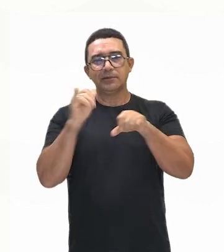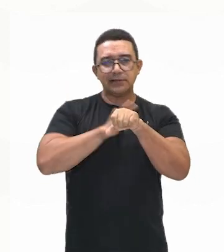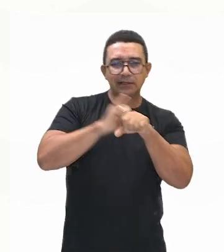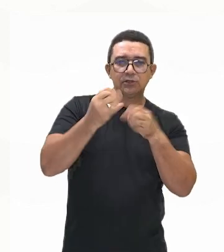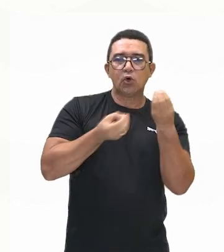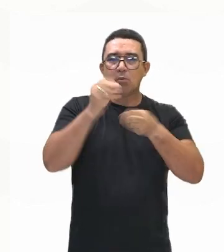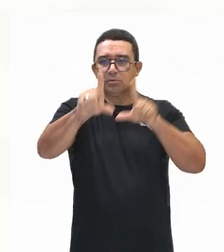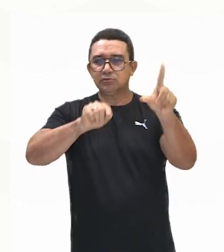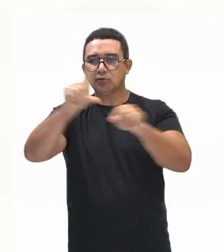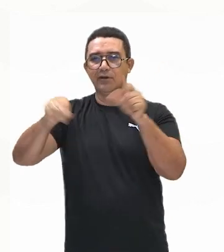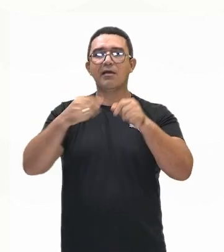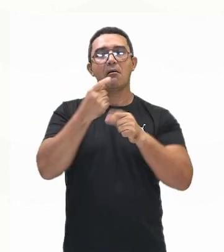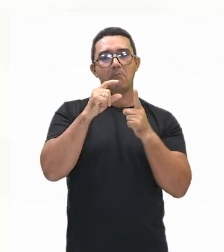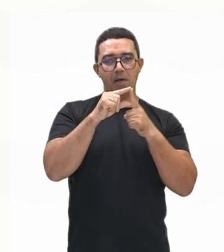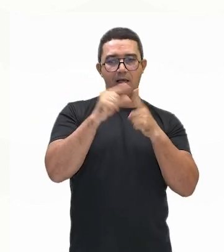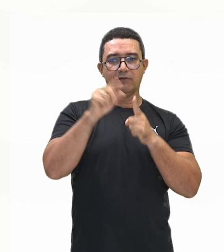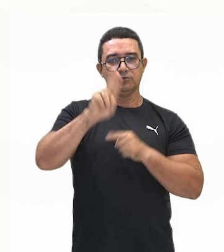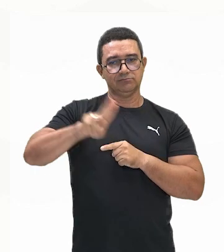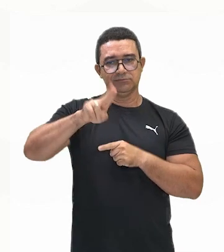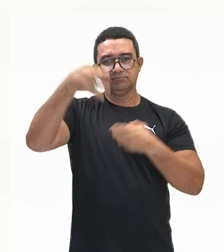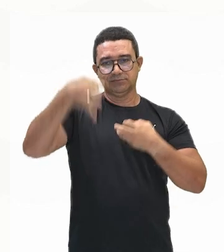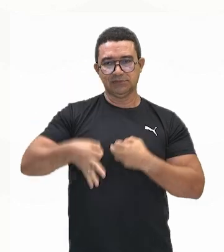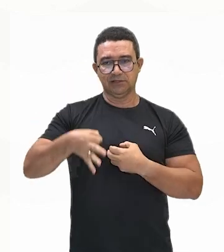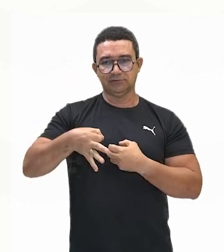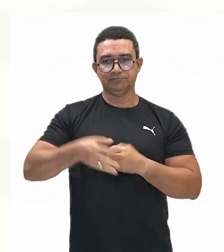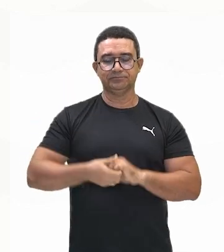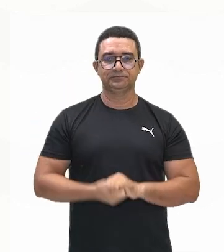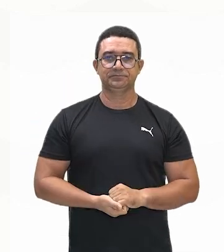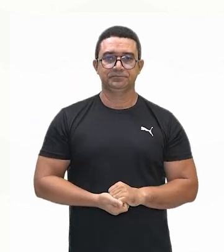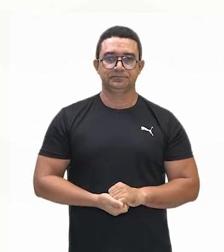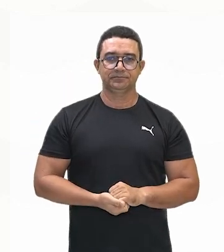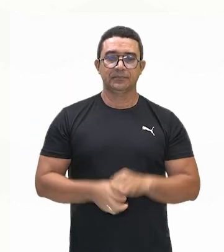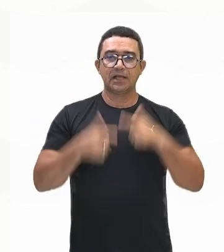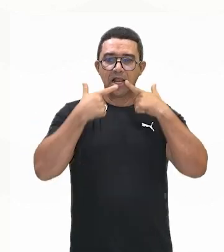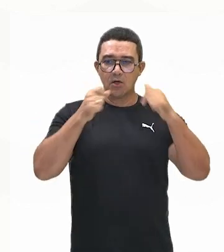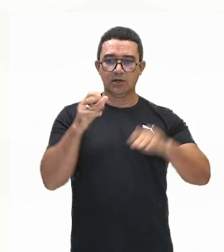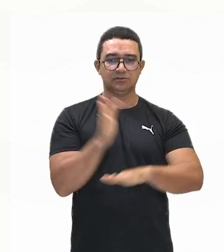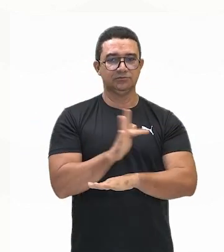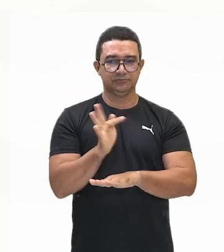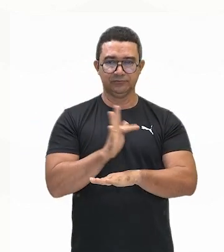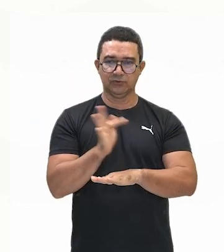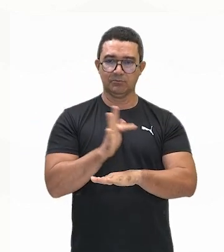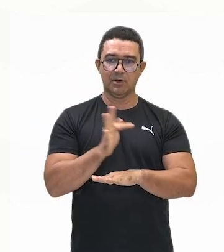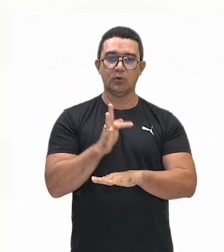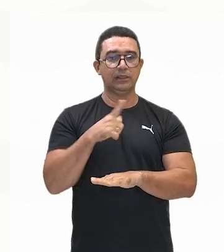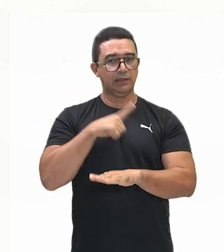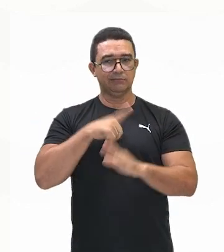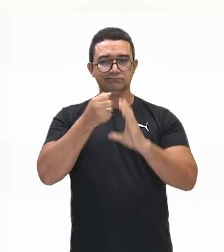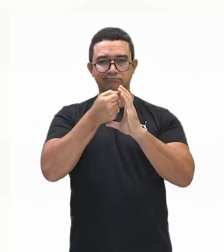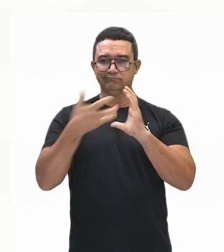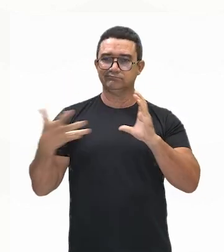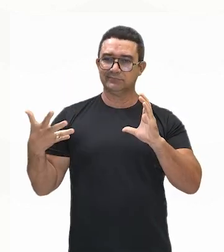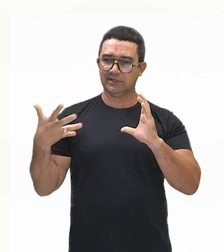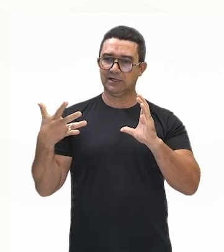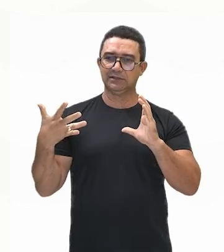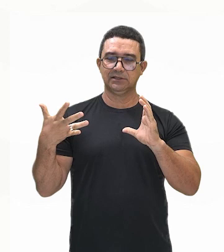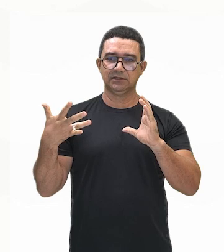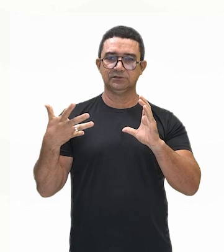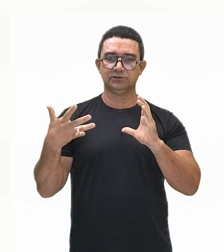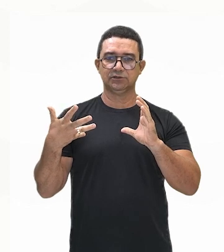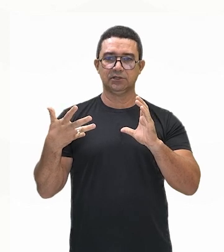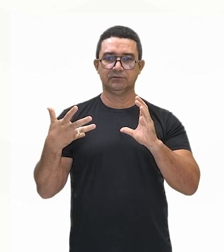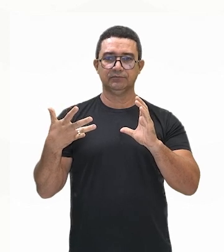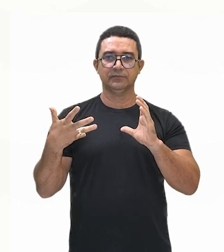escolher quais palavras eu devo utilizar, tá bom? Então, a linguagem formal, né, ela tem essas características aí,